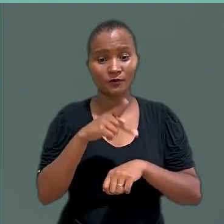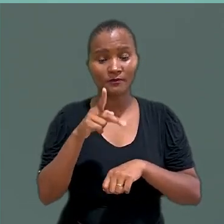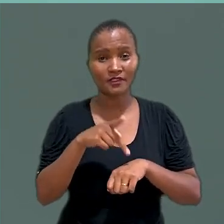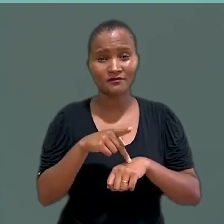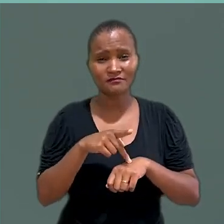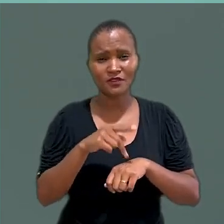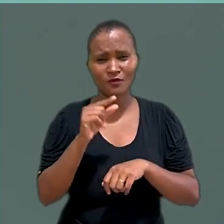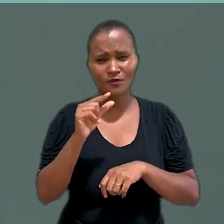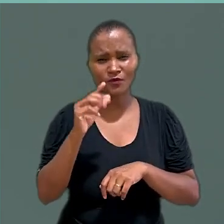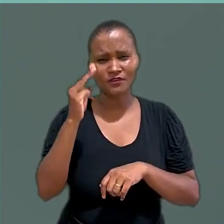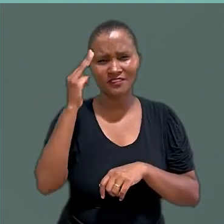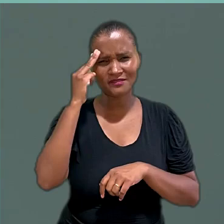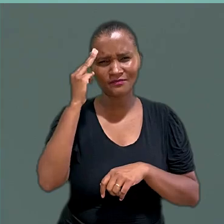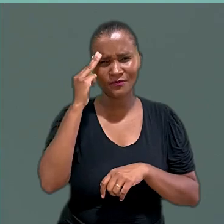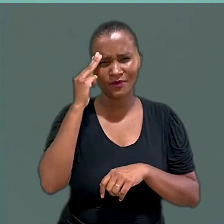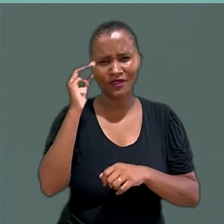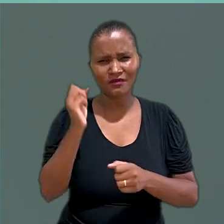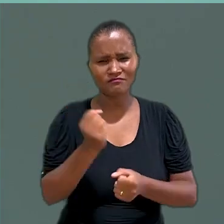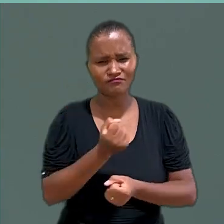pouco dessa memória